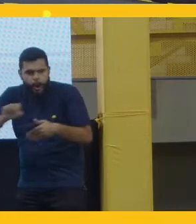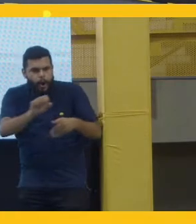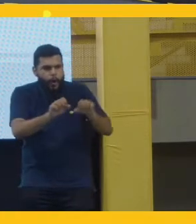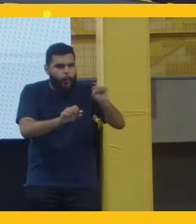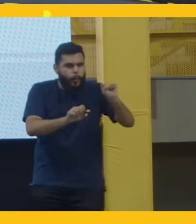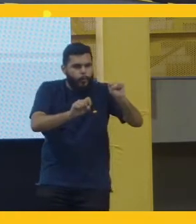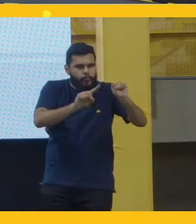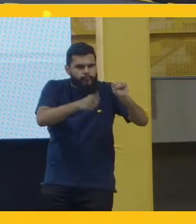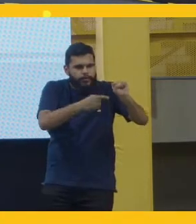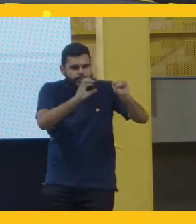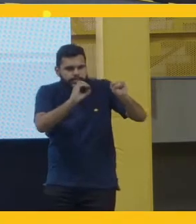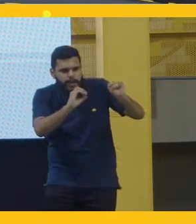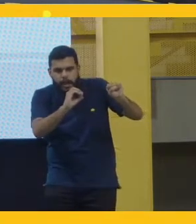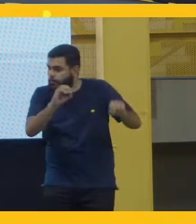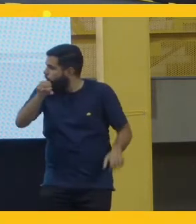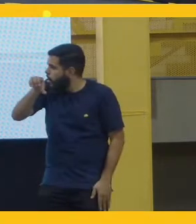né?